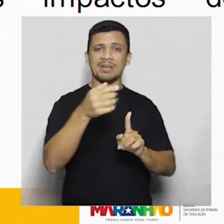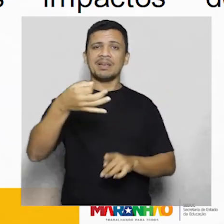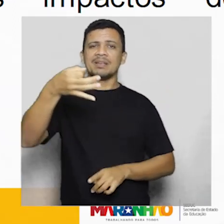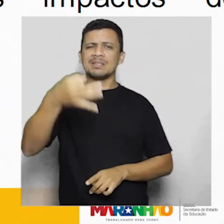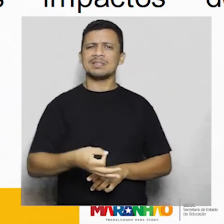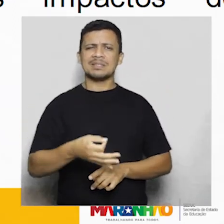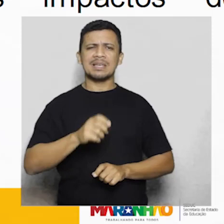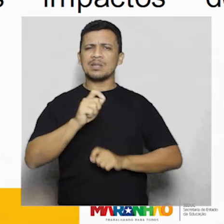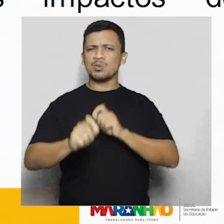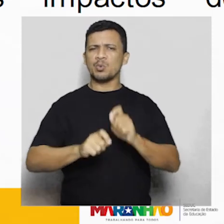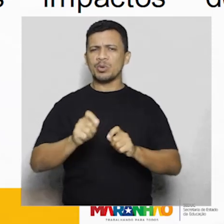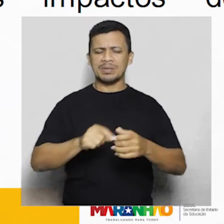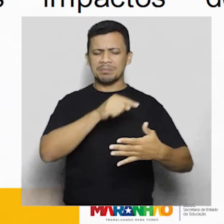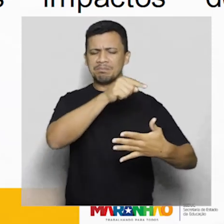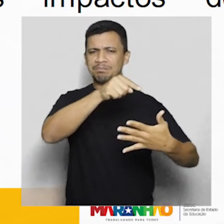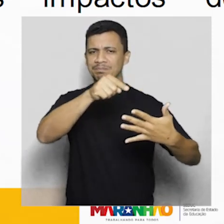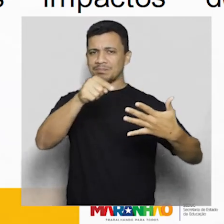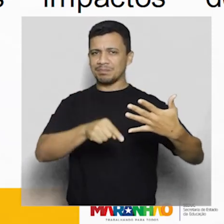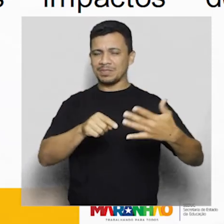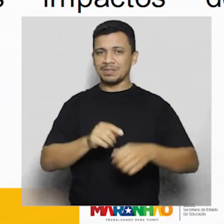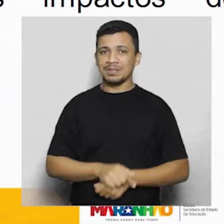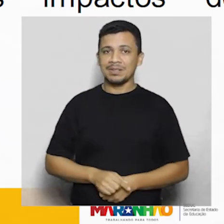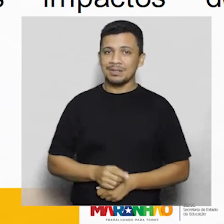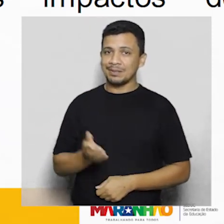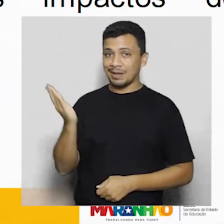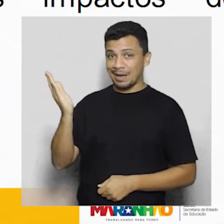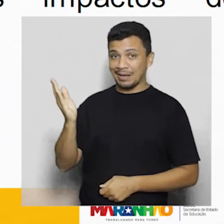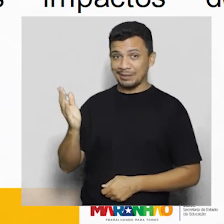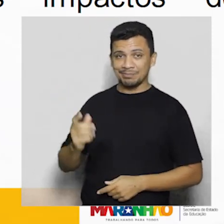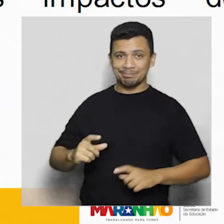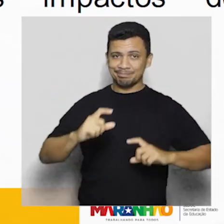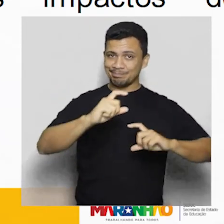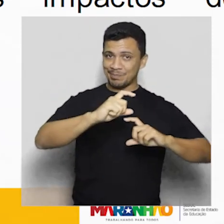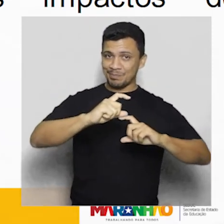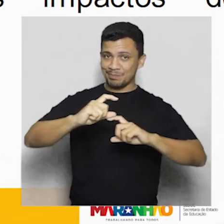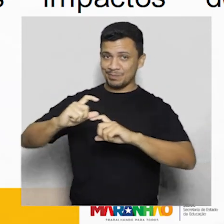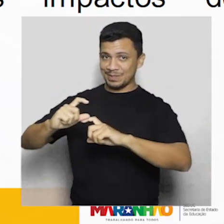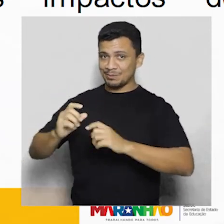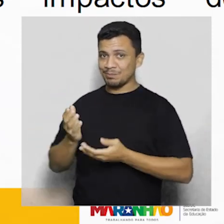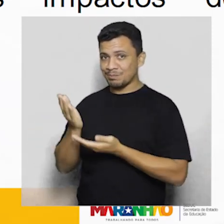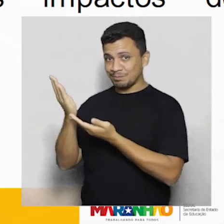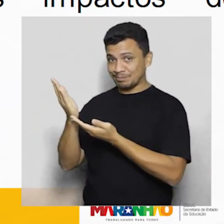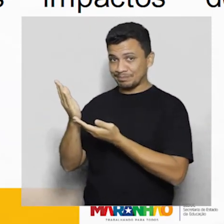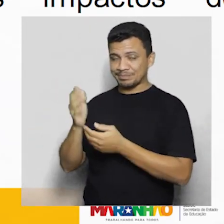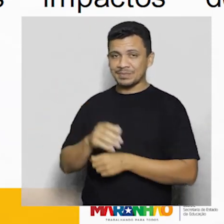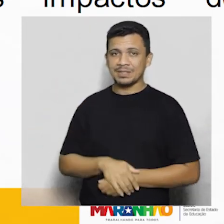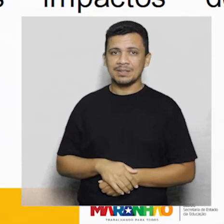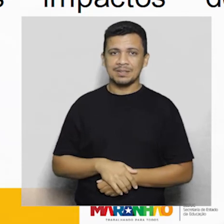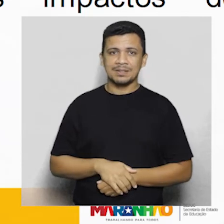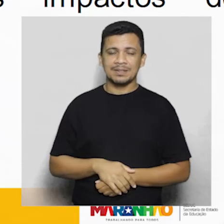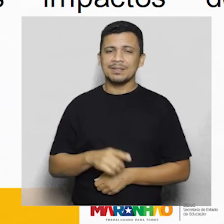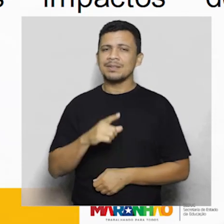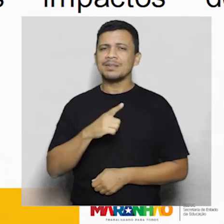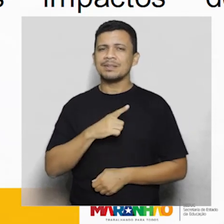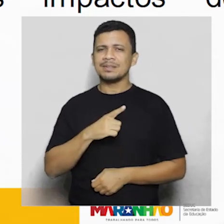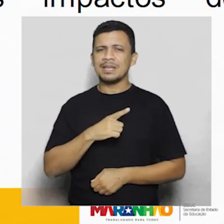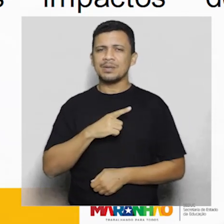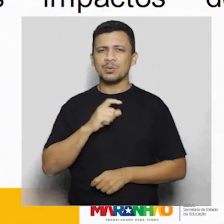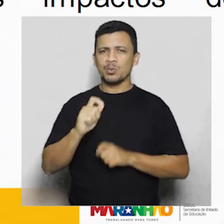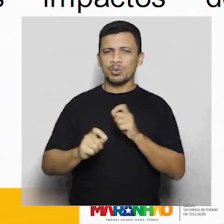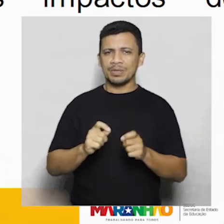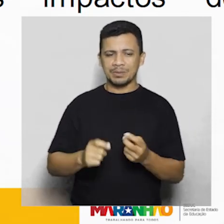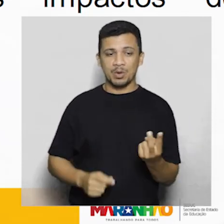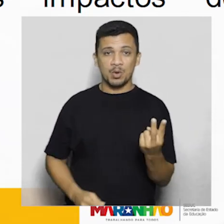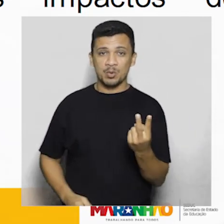no entanto nós temos aqui uma charge turma prestando atenção nós temos aqui uma conversa